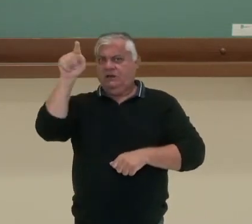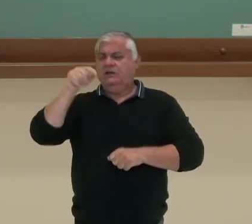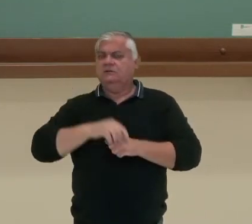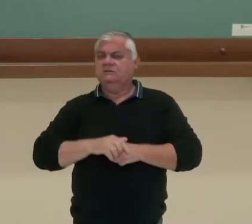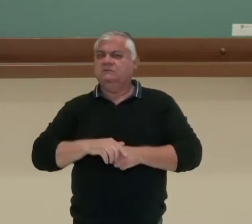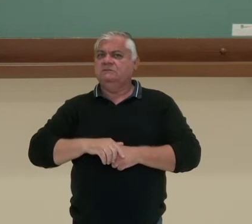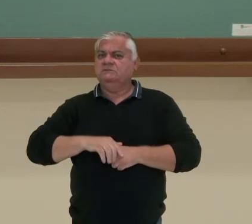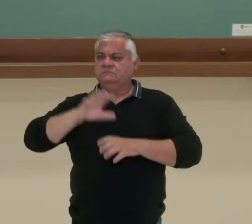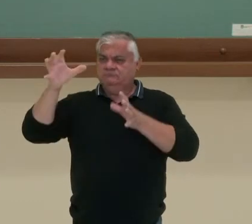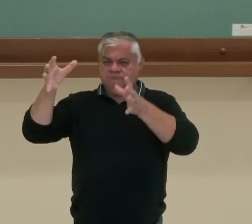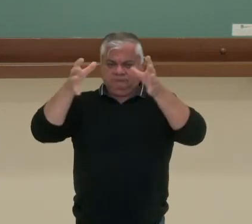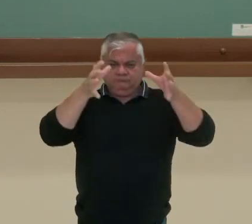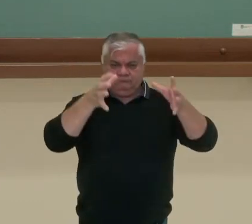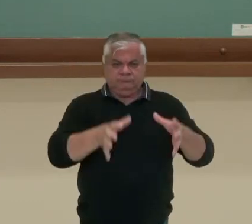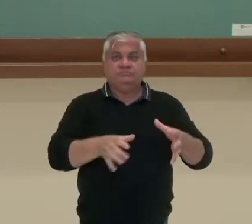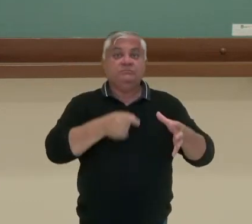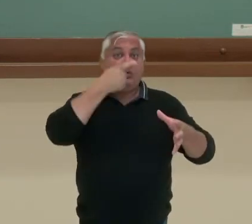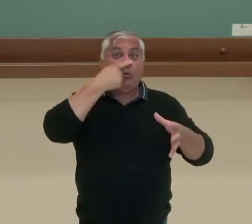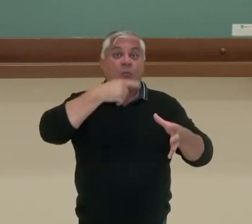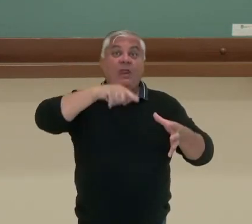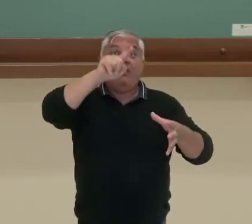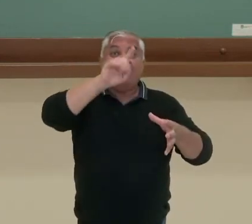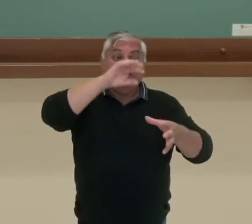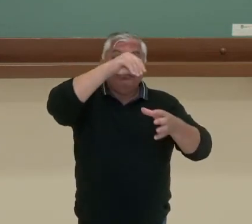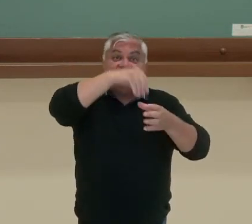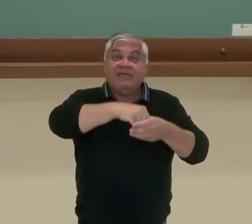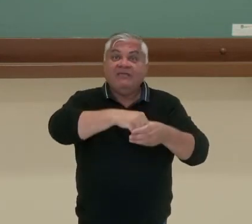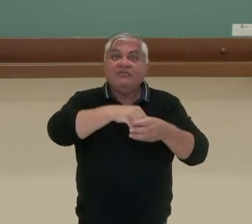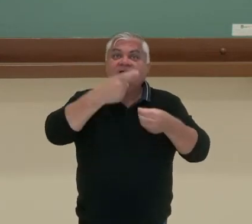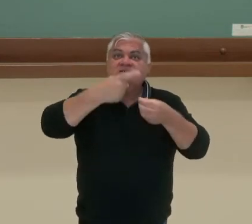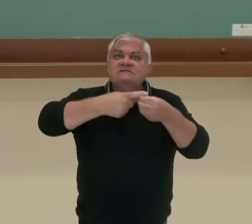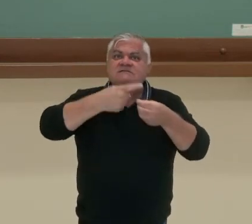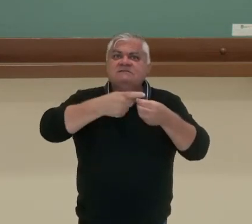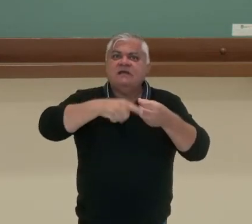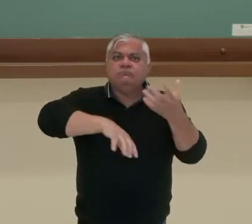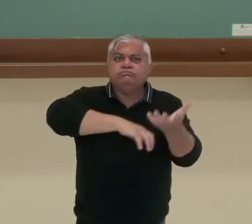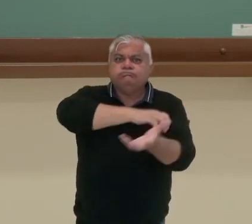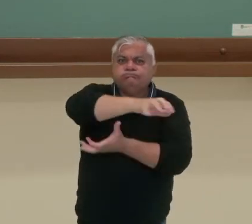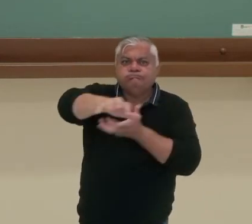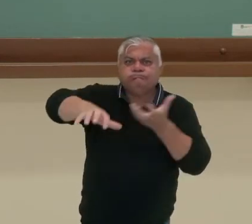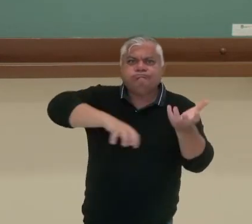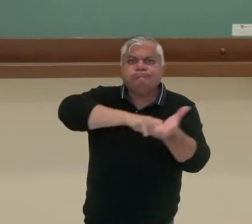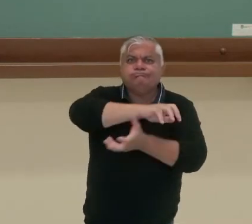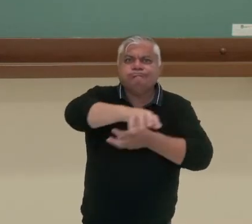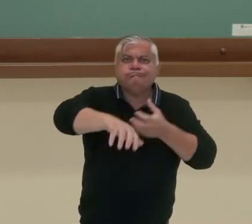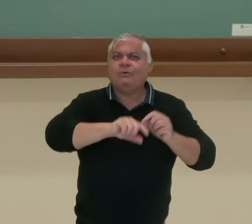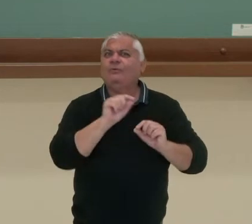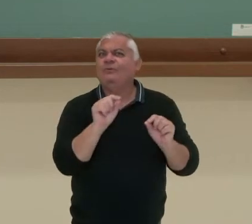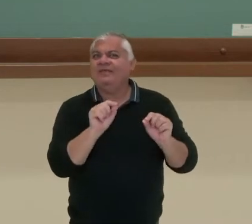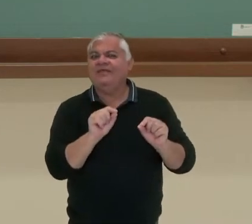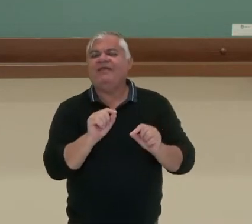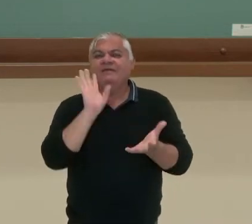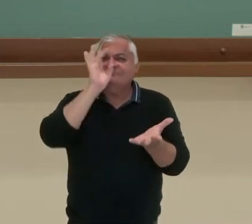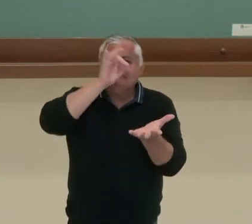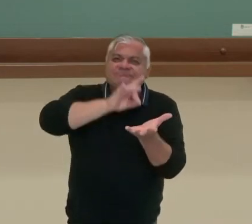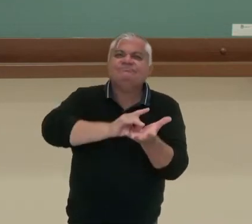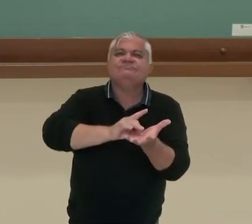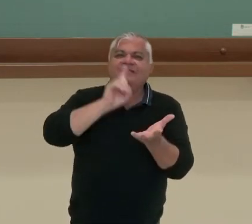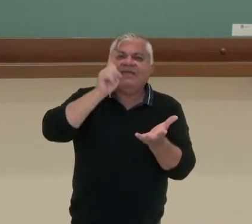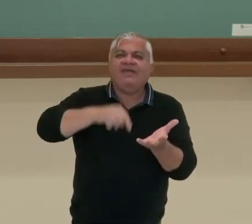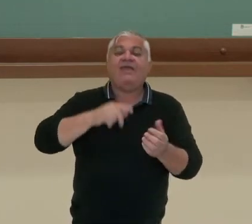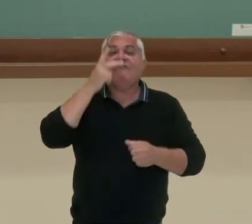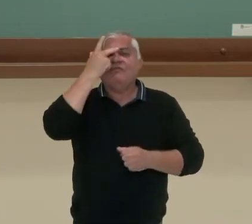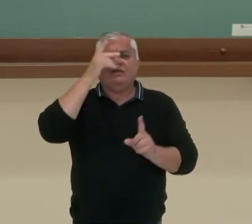que ele sempre está no interior, e colocar ele dentro da cidade. Que confusão que ocasionaria? Então, quer dizer, realidade e